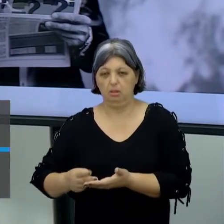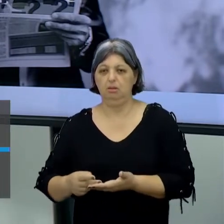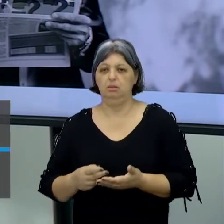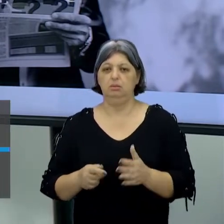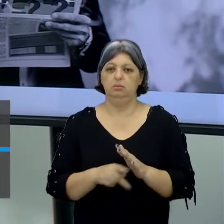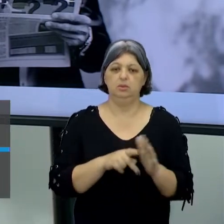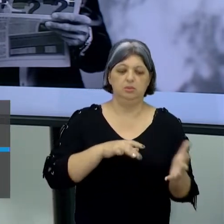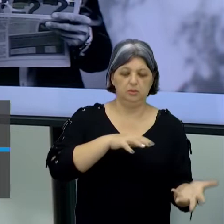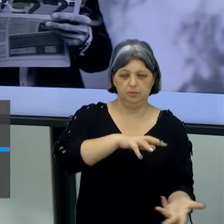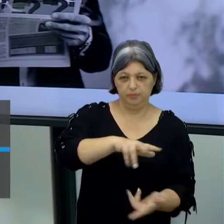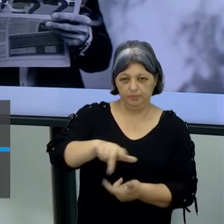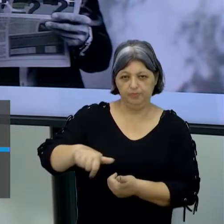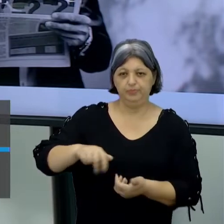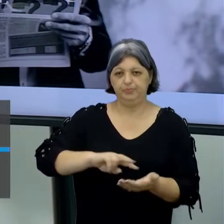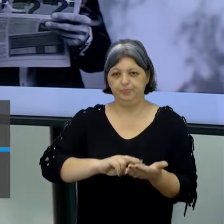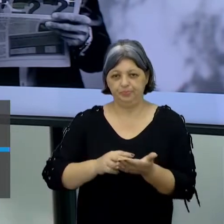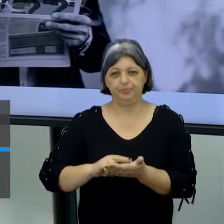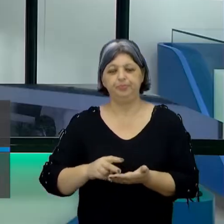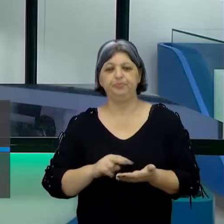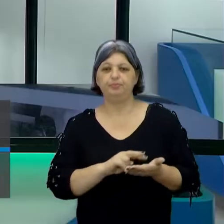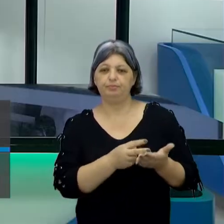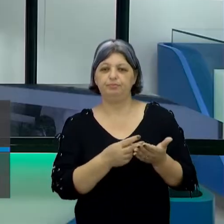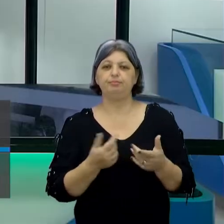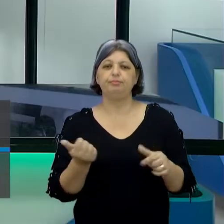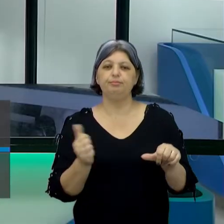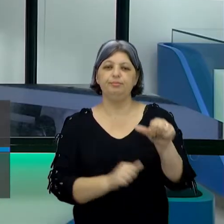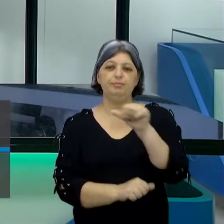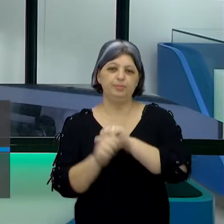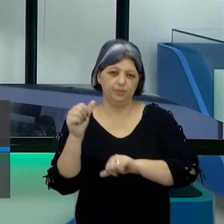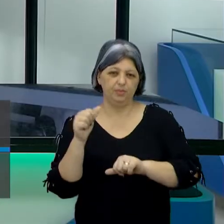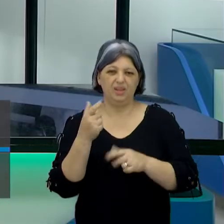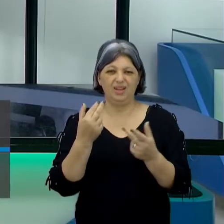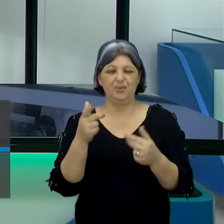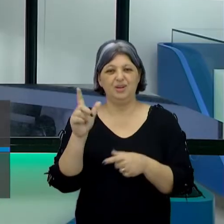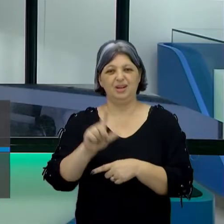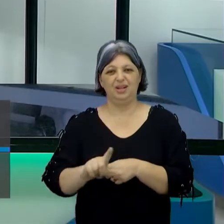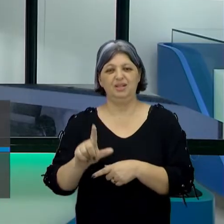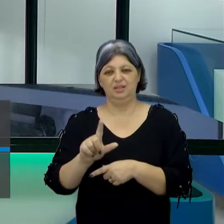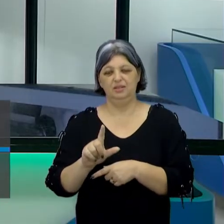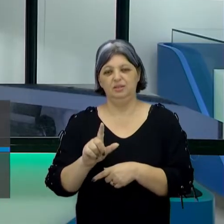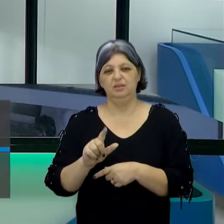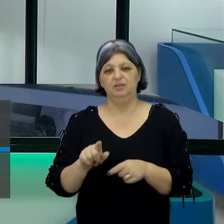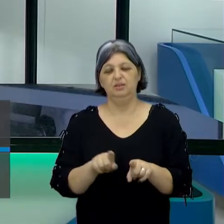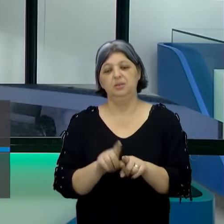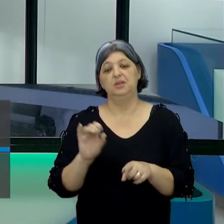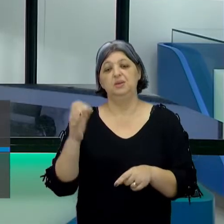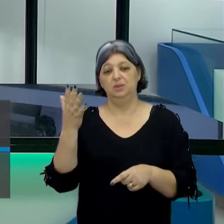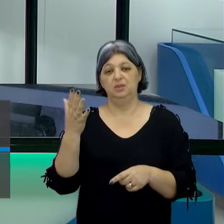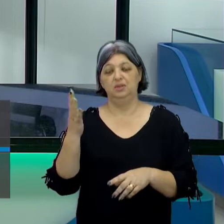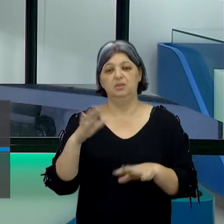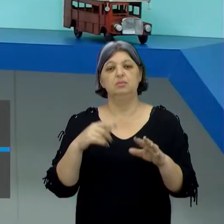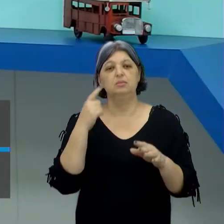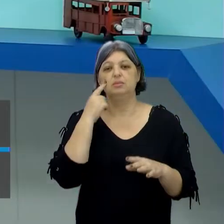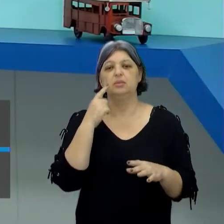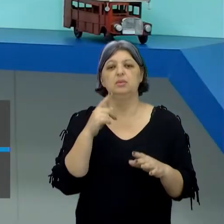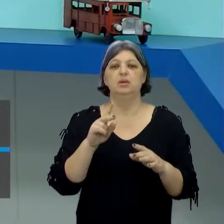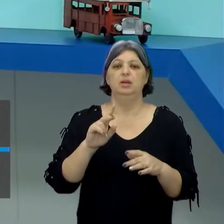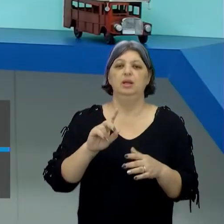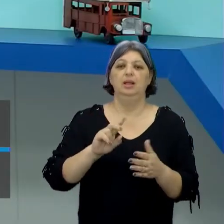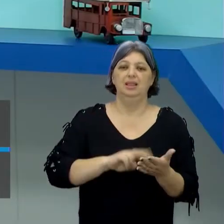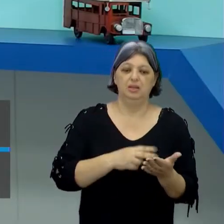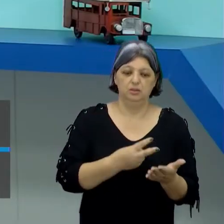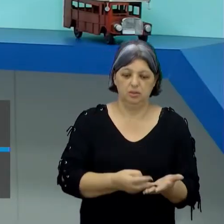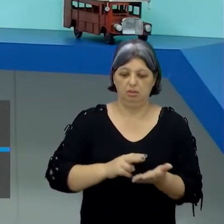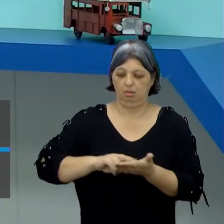de tradução a tradução, de interesse a interesse, ela muda. Na literatura, né? Porque a gente pensa que acontece muito isso na literatura. Quando a gente é uma tradução da tradução, a coisa